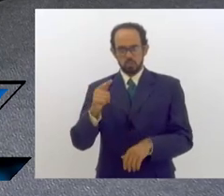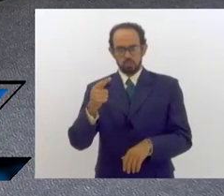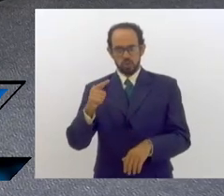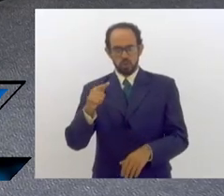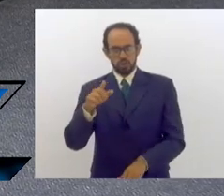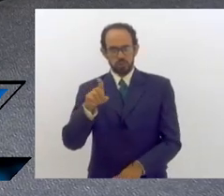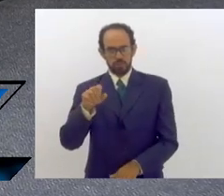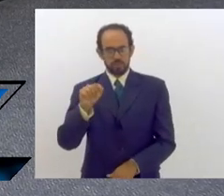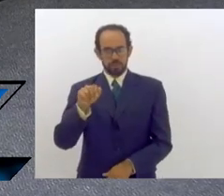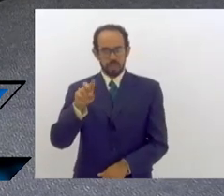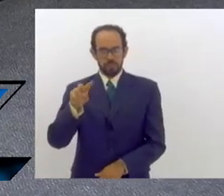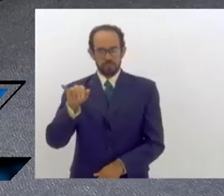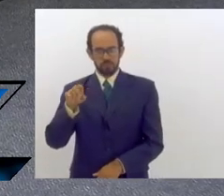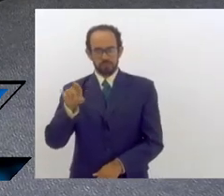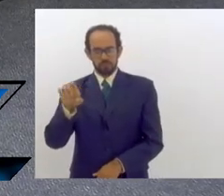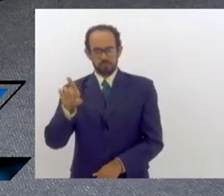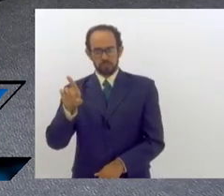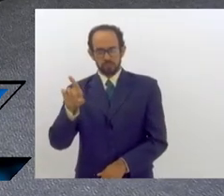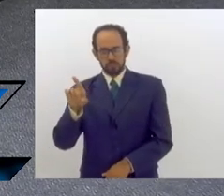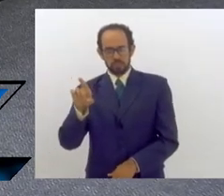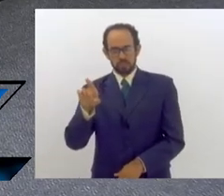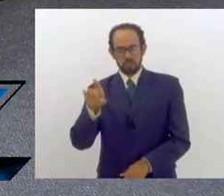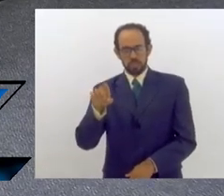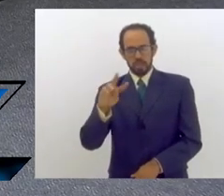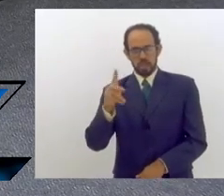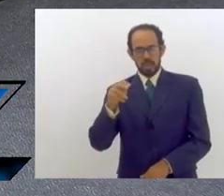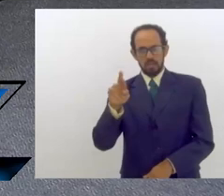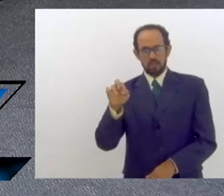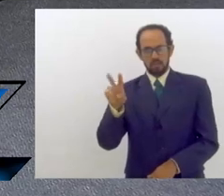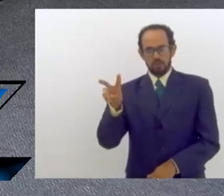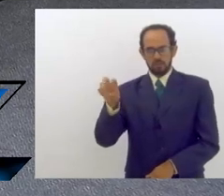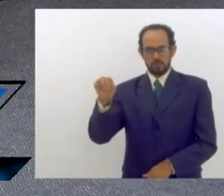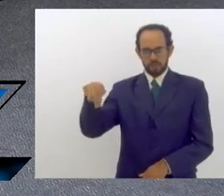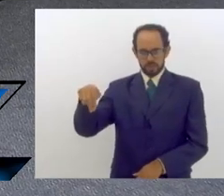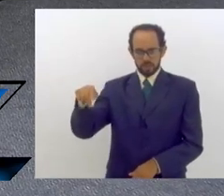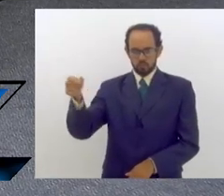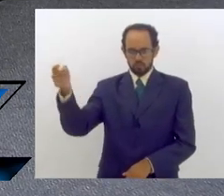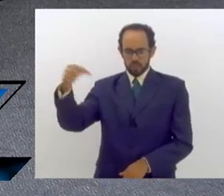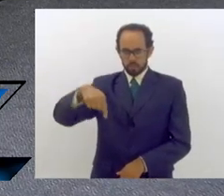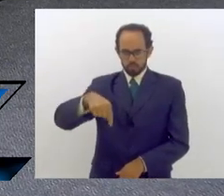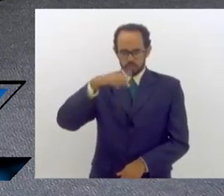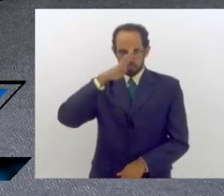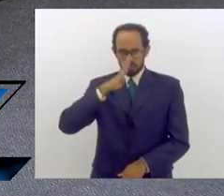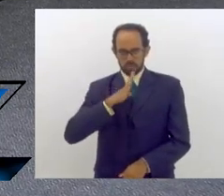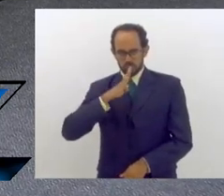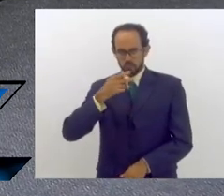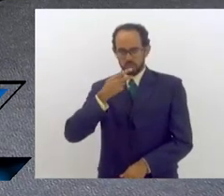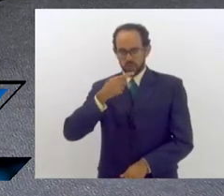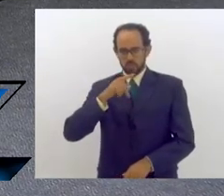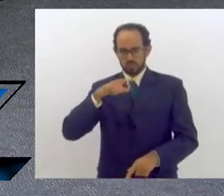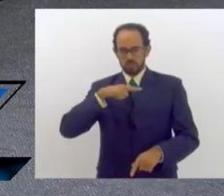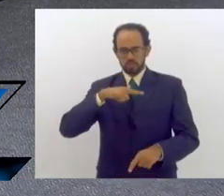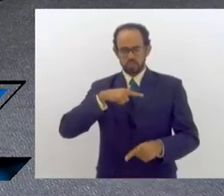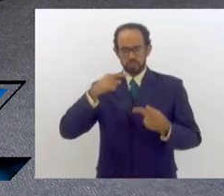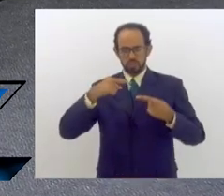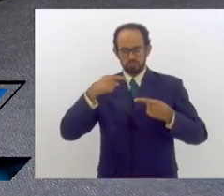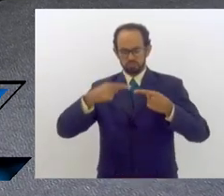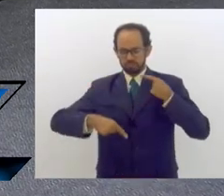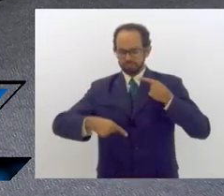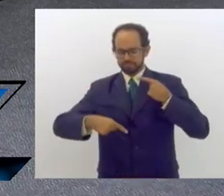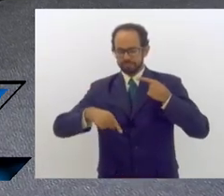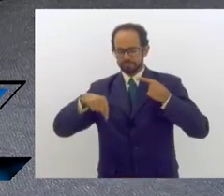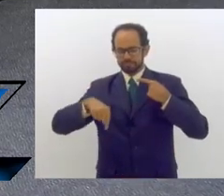Harvard quando teve aqui no Brasil ele disse que existia uma incongruência no Rio de Janeiro